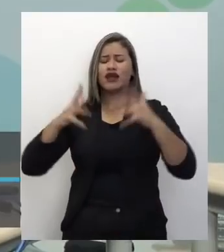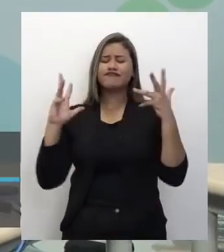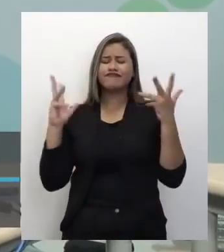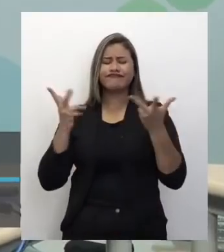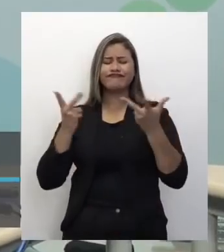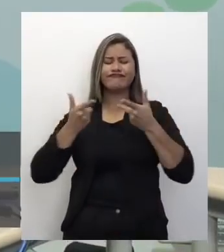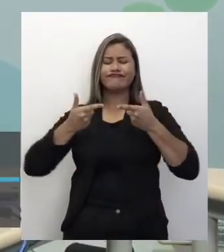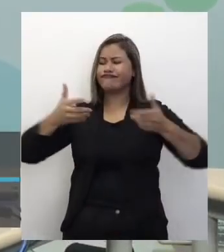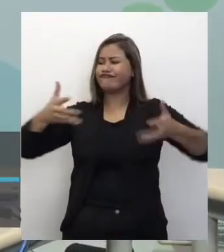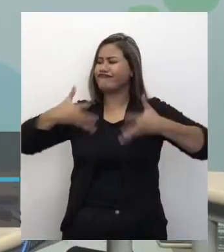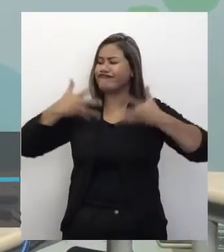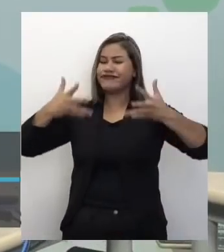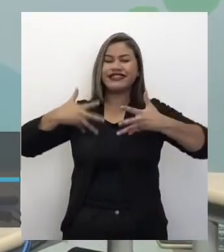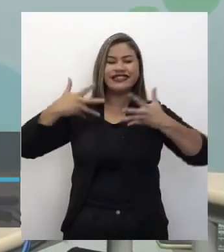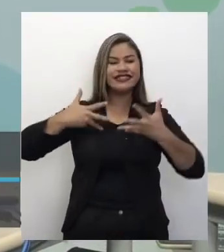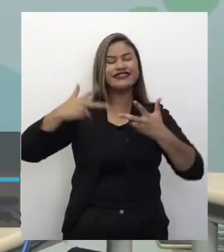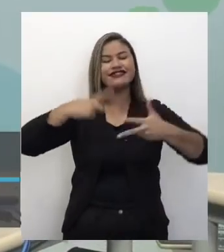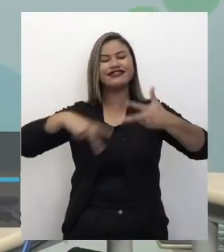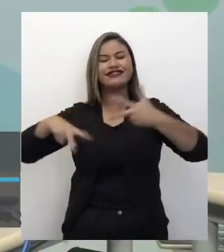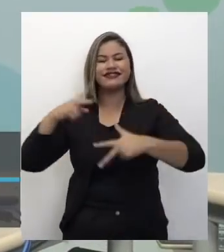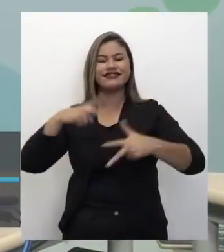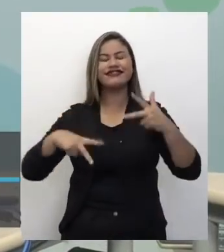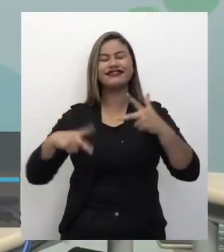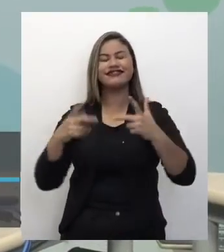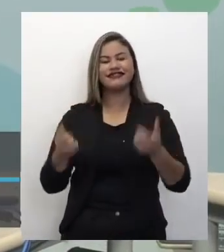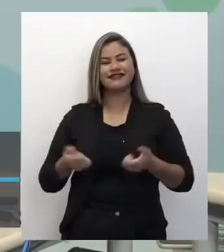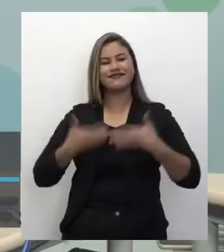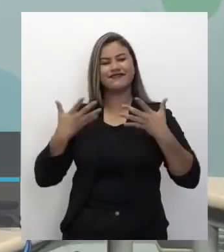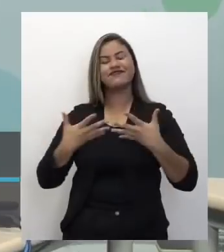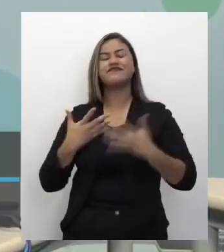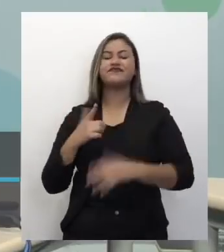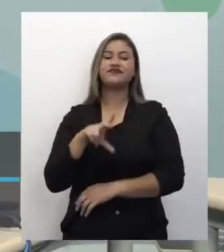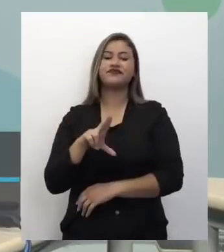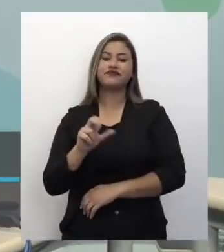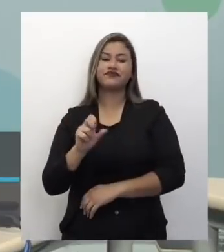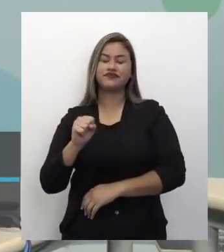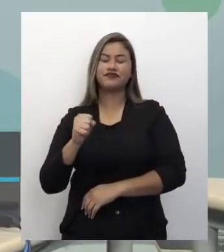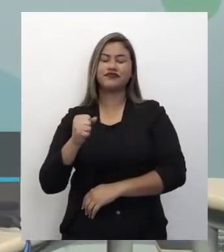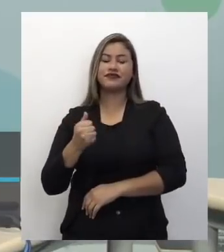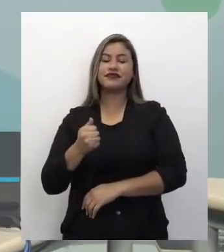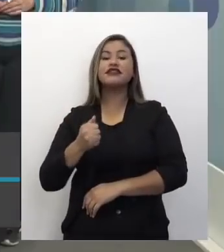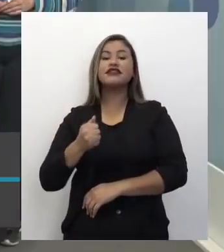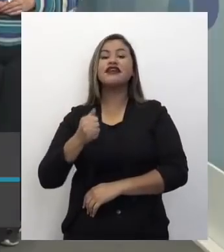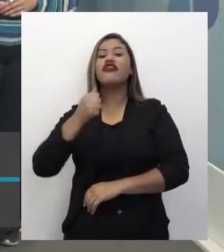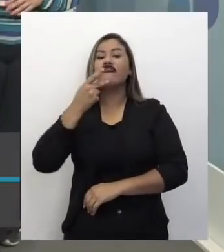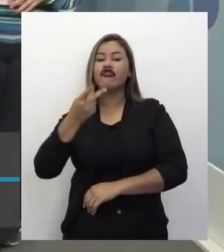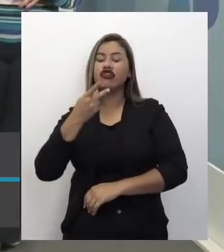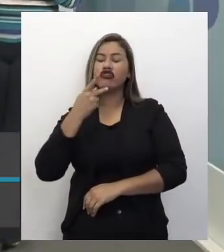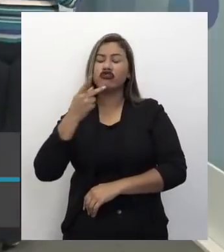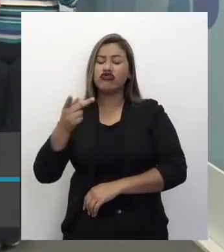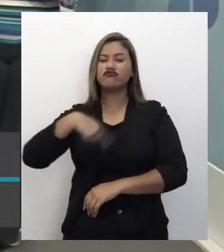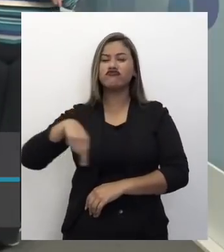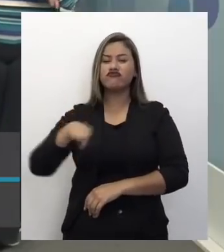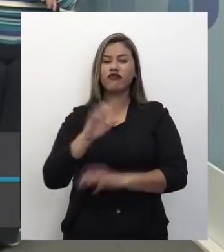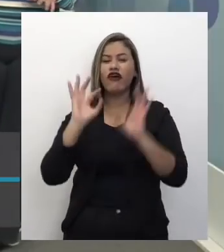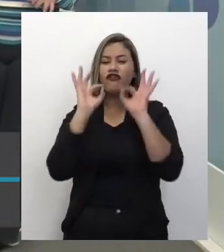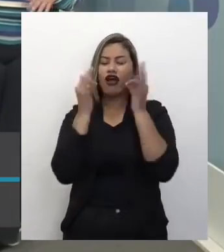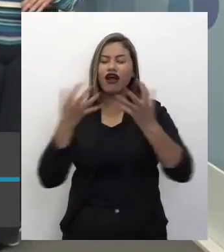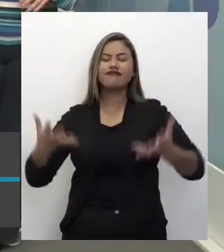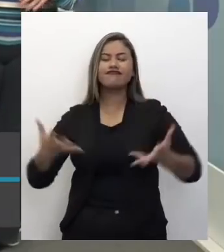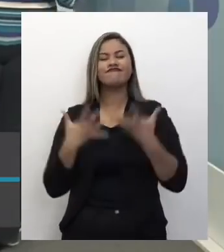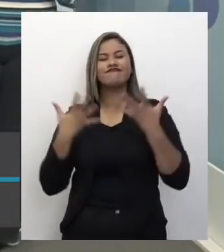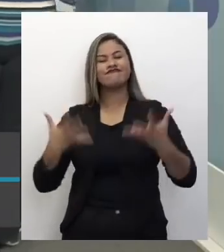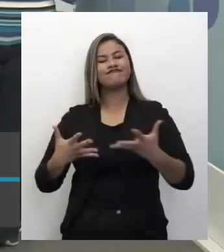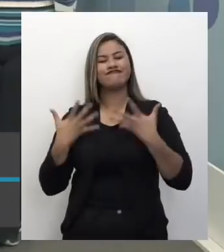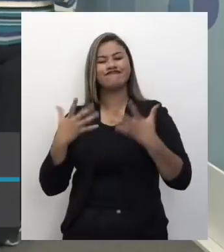O Lucas cita ainda que é um lugar de animação e diversão para toda a família. Parabéns, gente. Muito legal, muito boas as